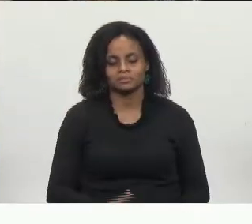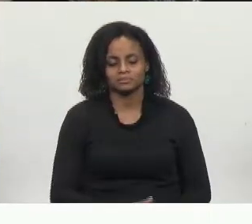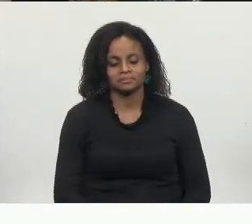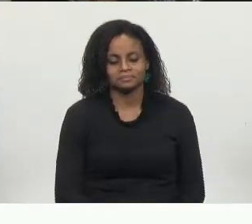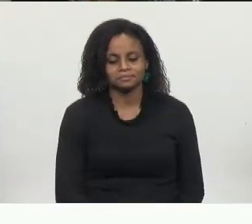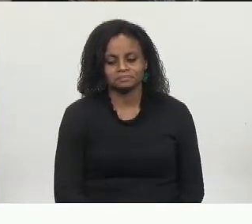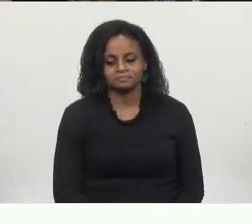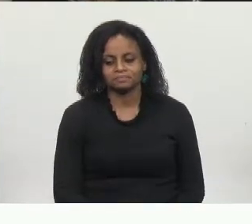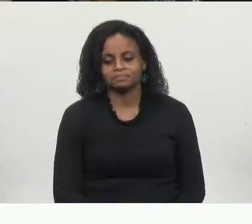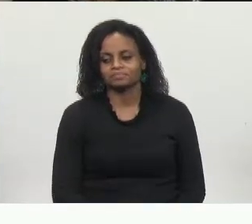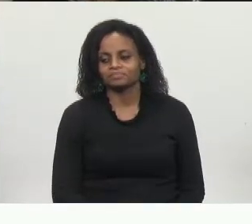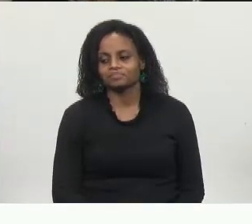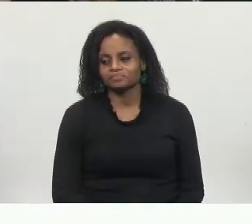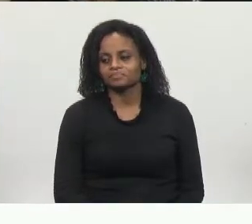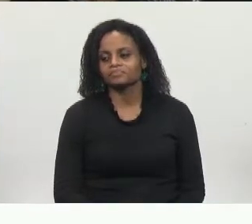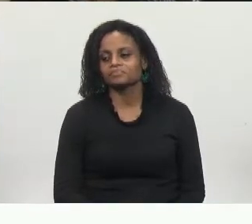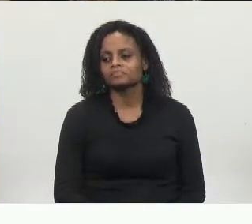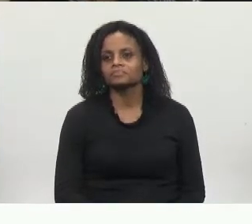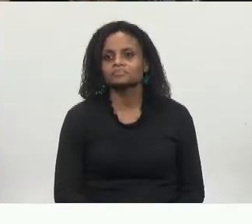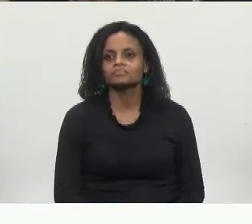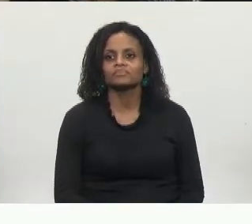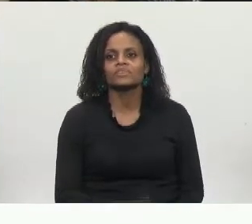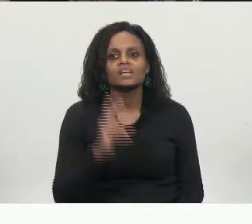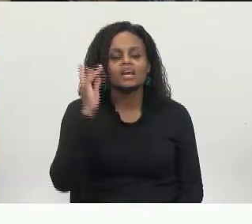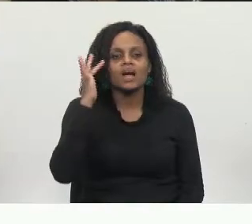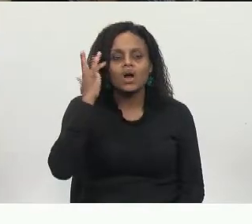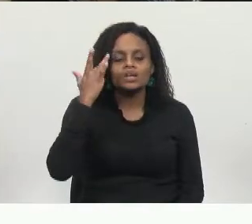que eu acho que em plenário,